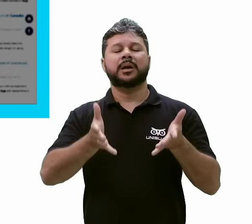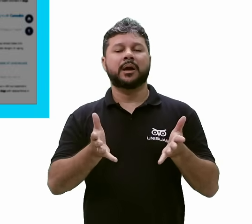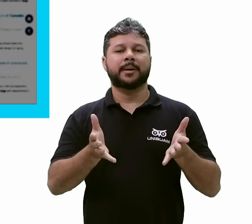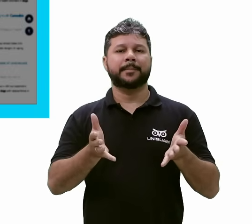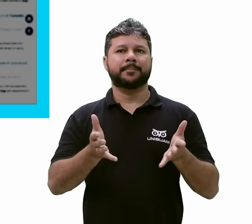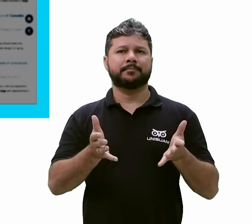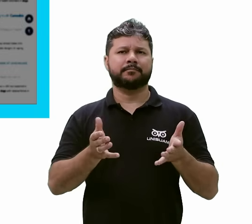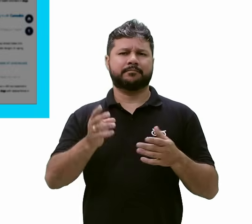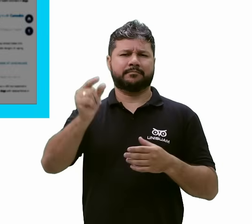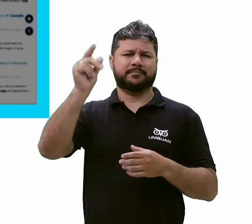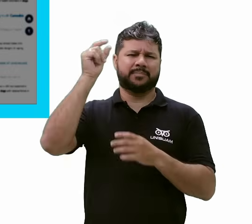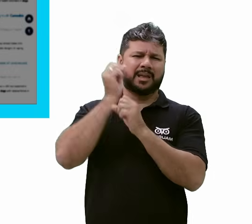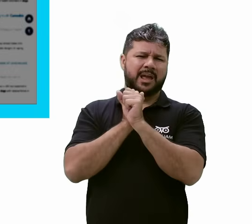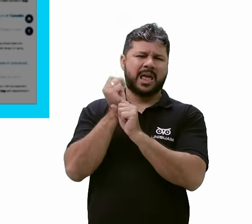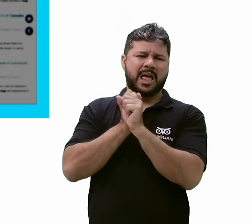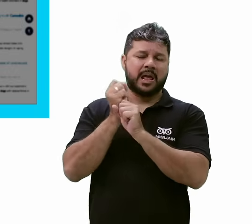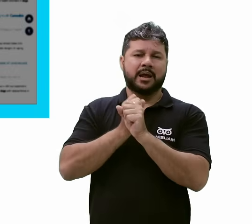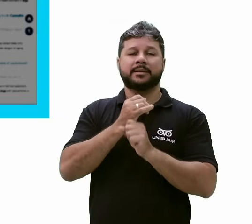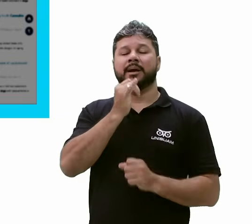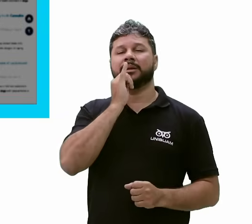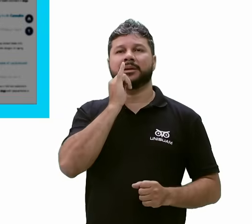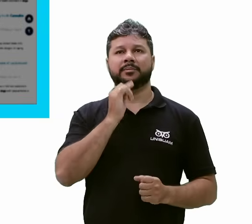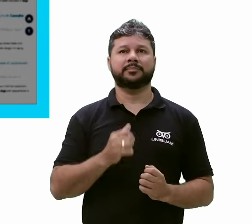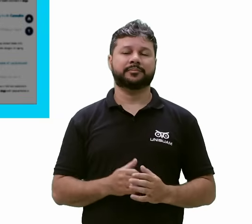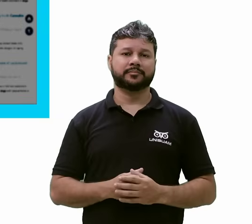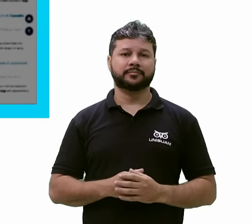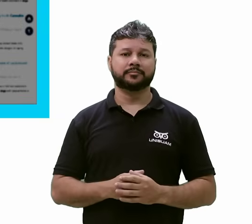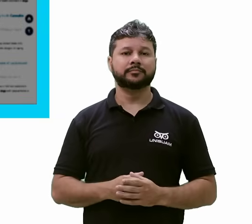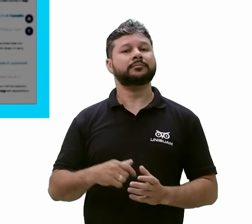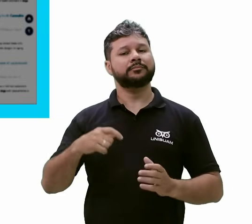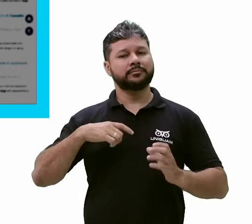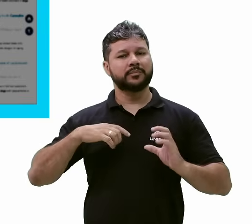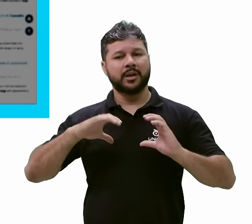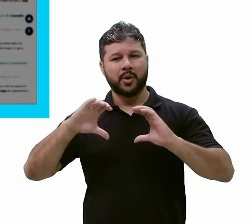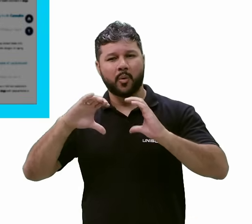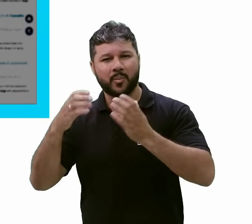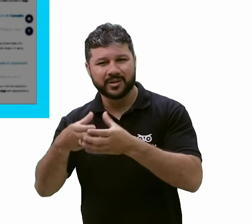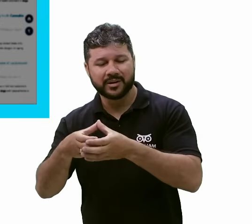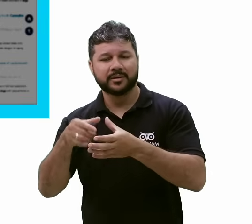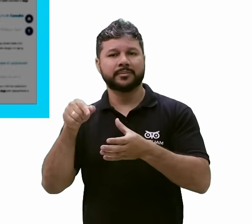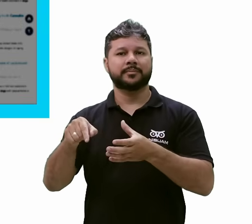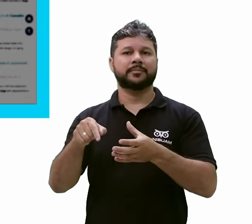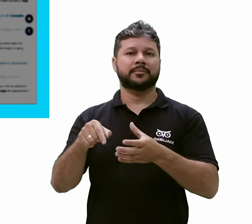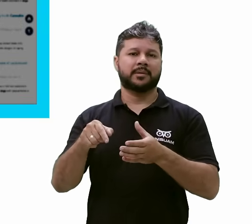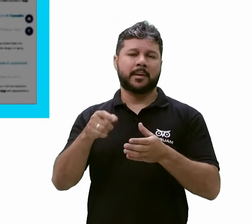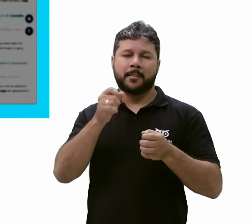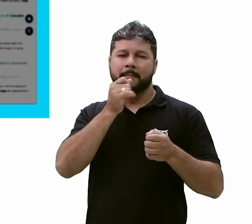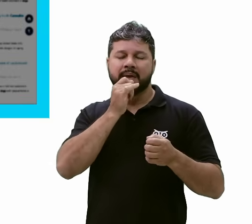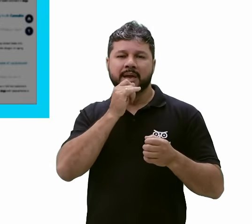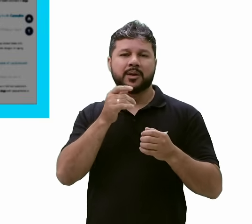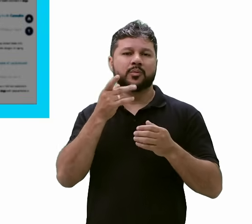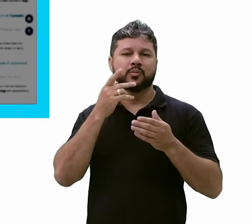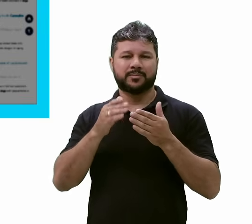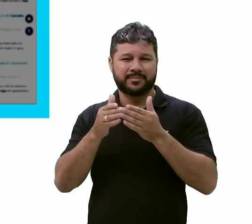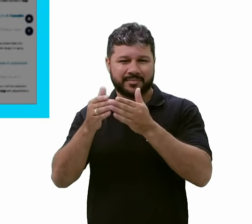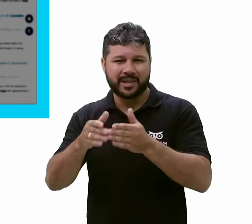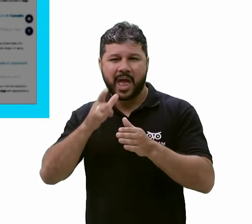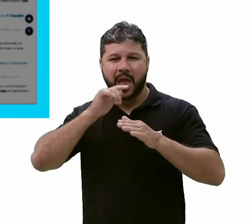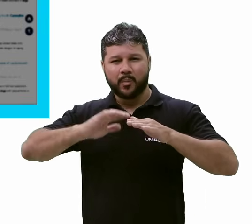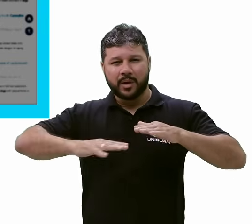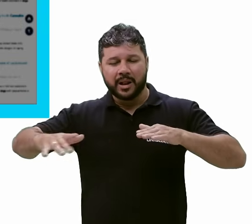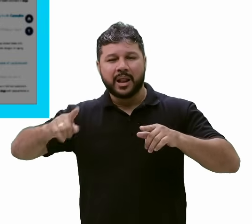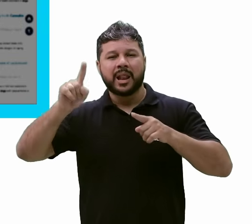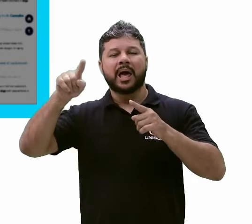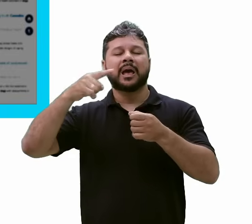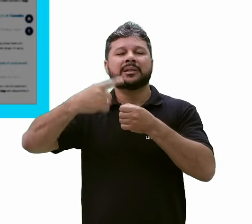já há milênios. Então vamos dizer assim, existe uma comunidade ribeirinha lá no interior